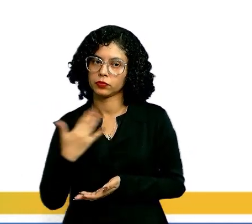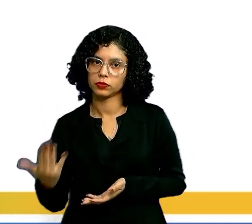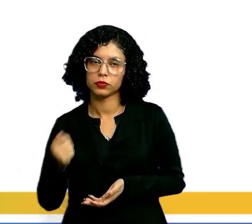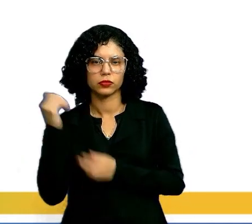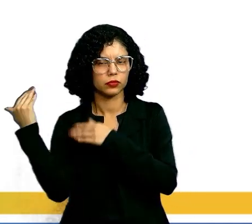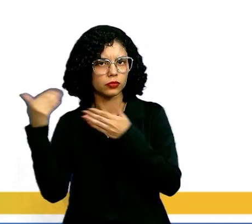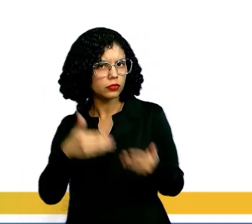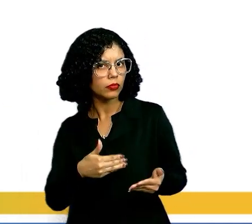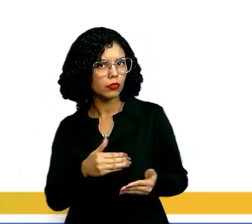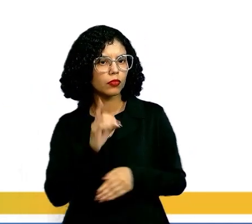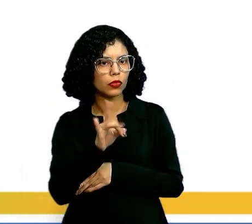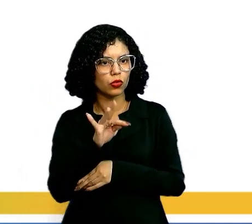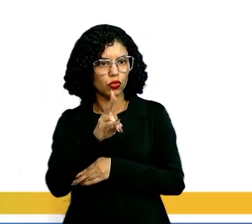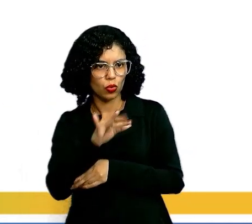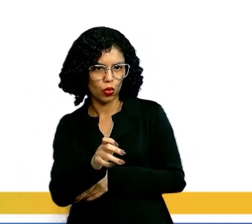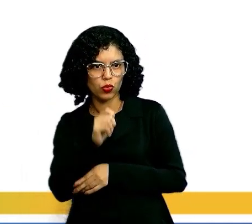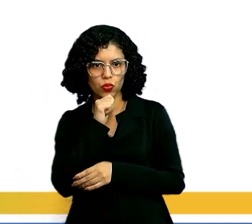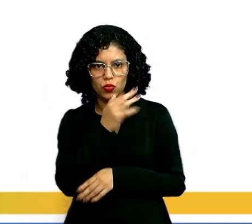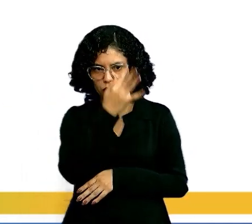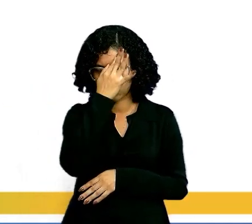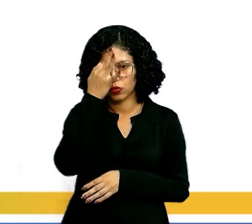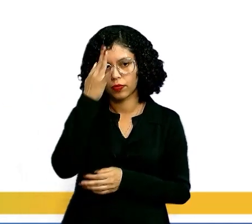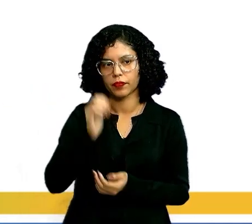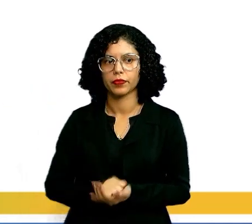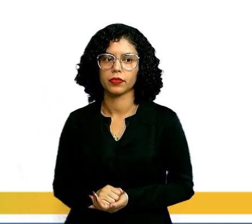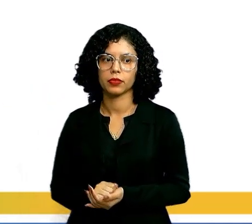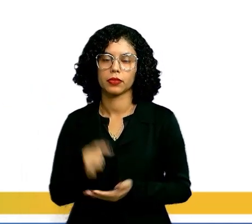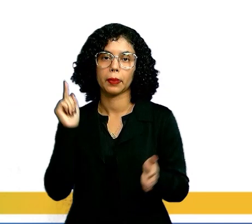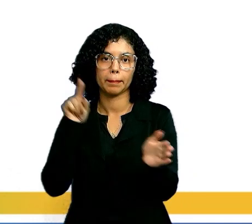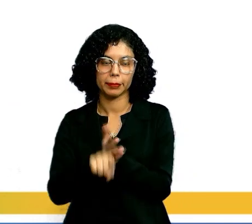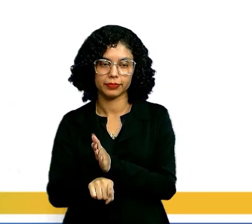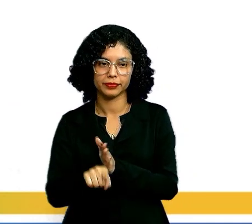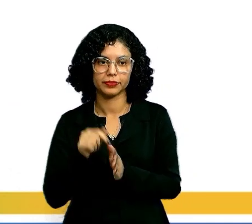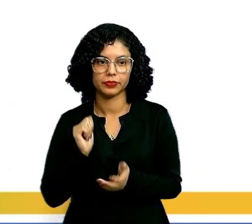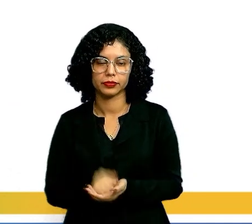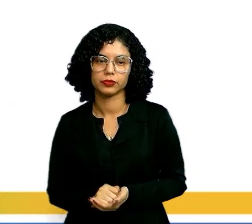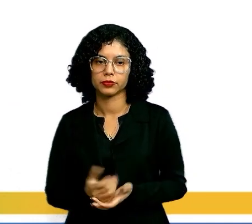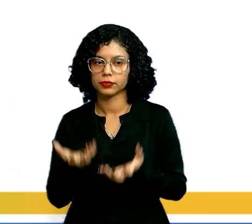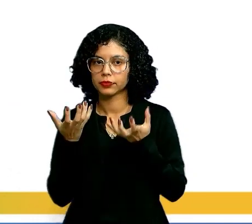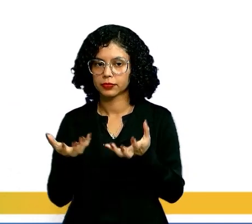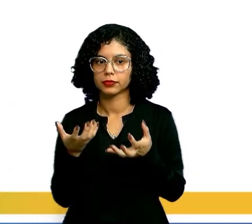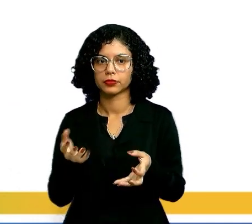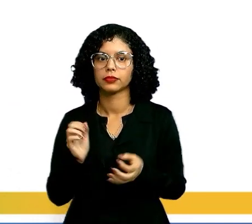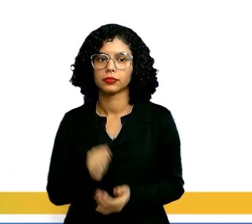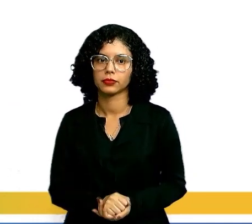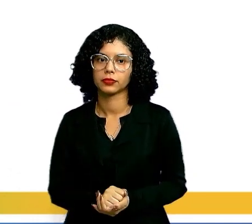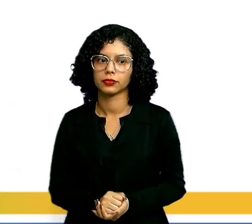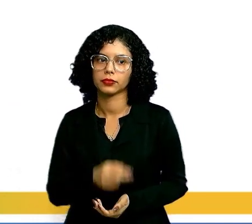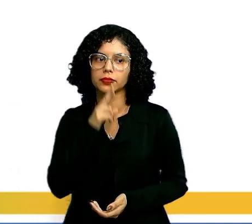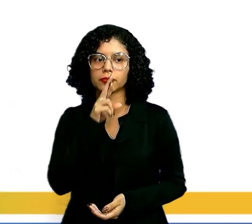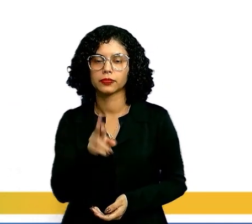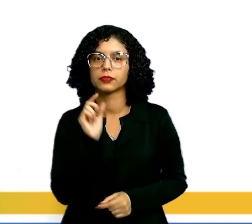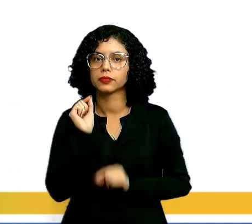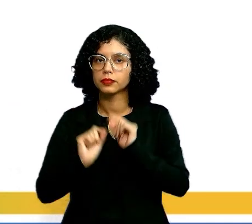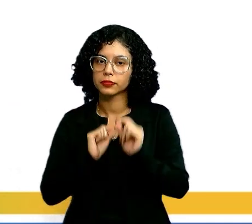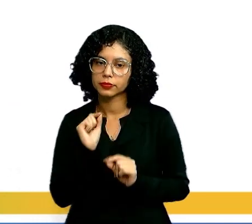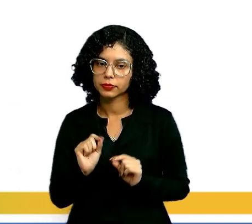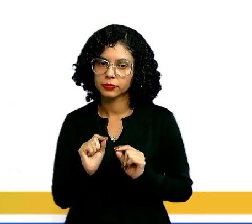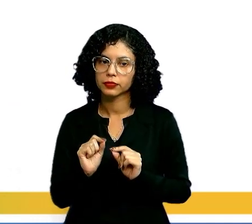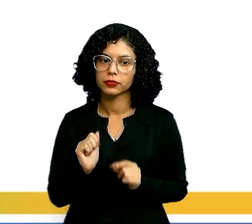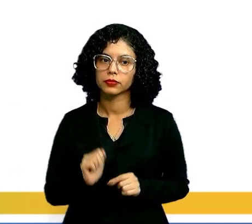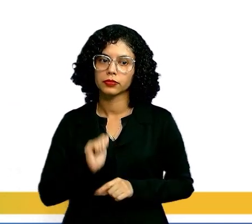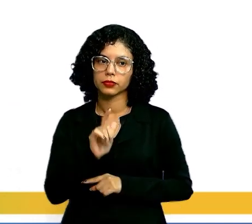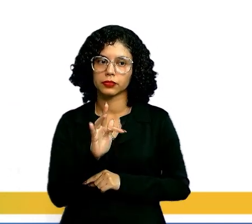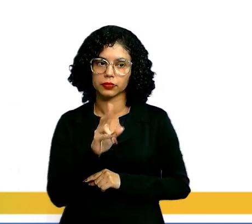ele chegou diante de diores que era filósofo para perguntar o que ele queria diorges teria respondido o seguinte